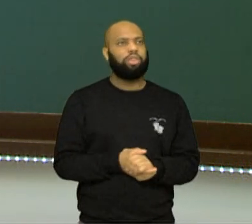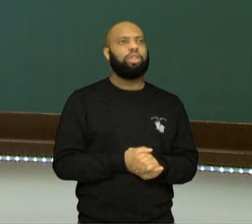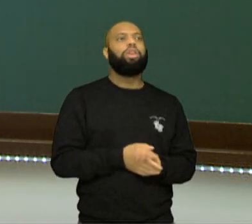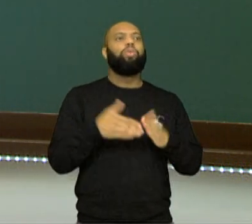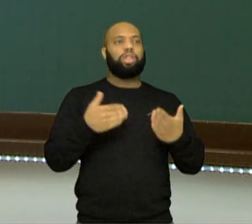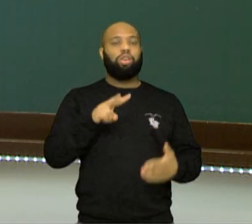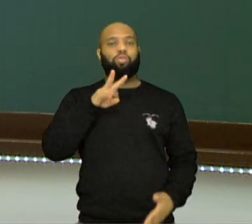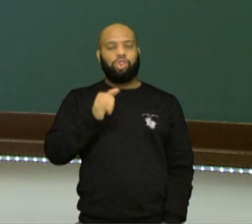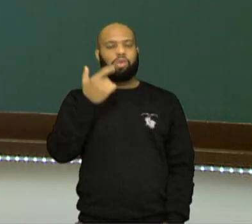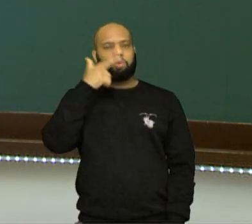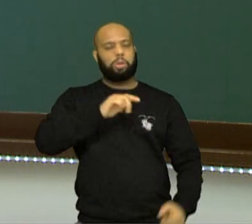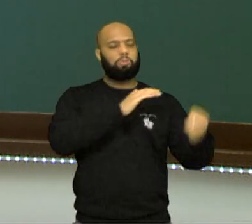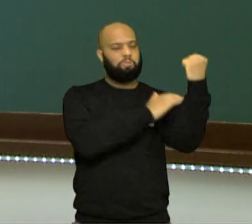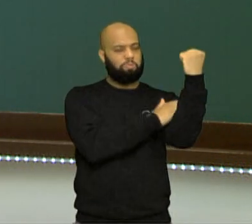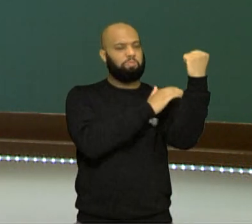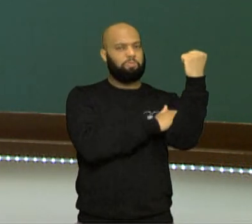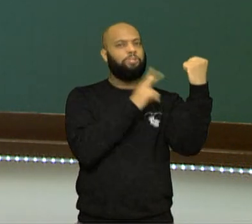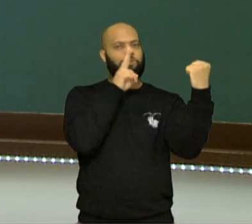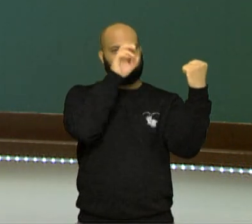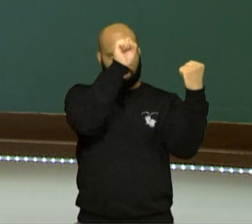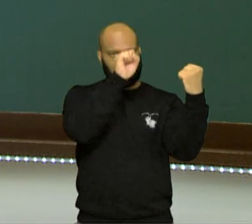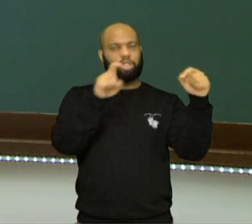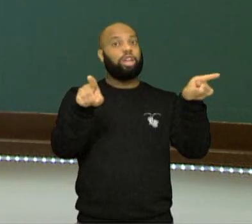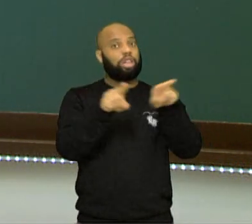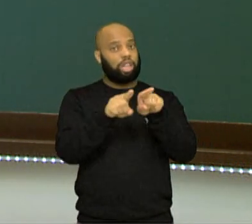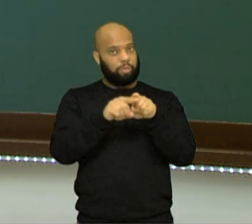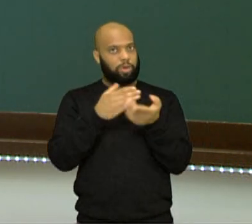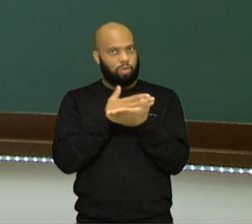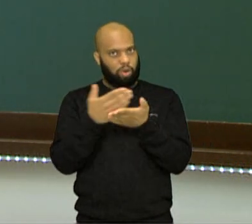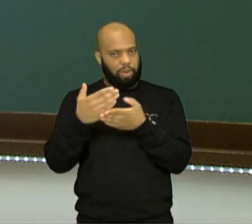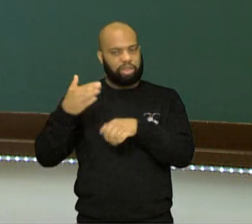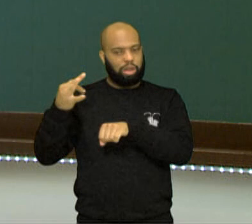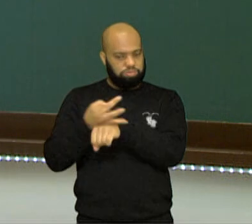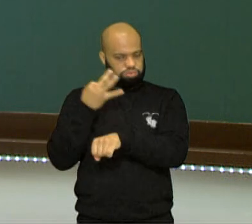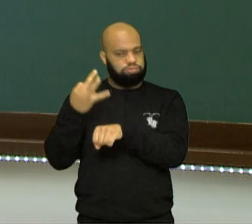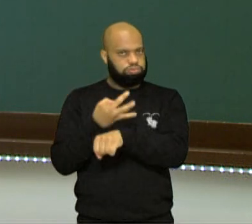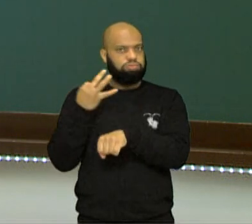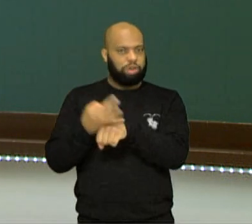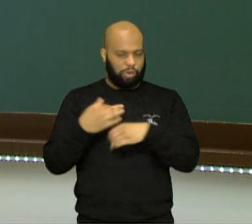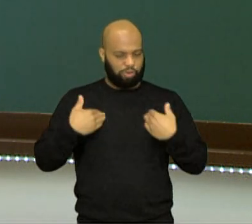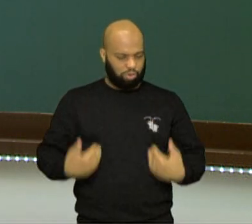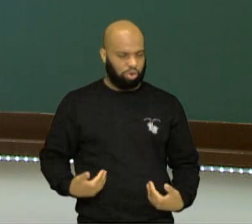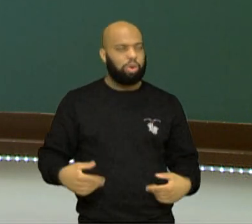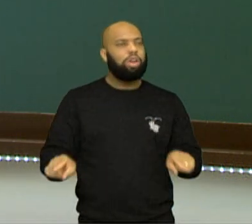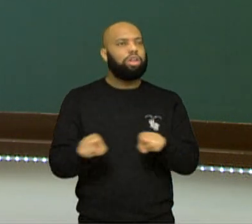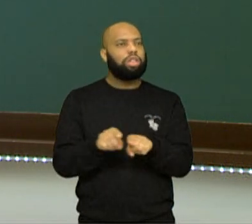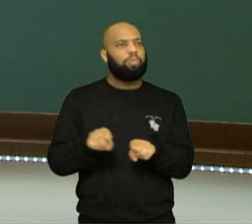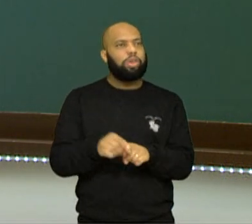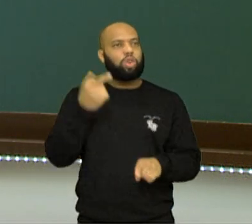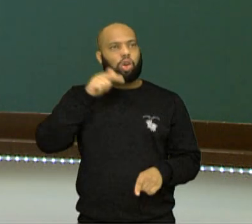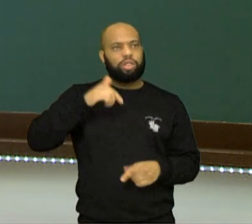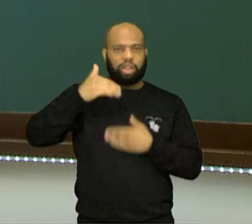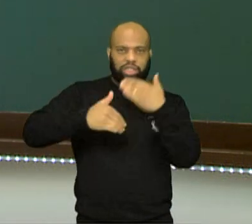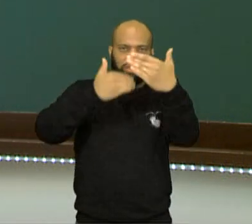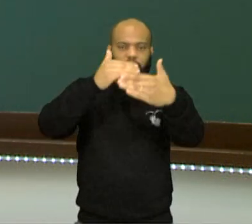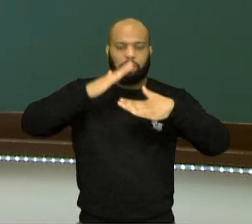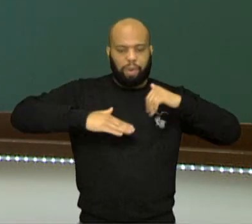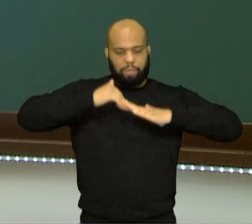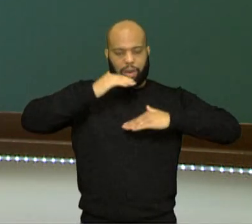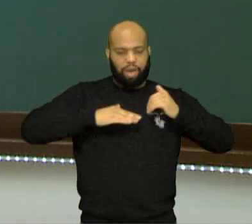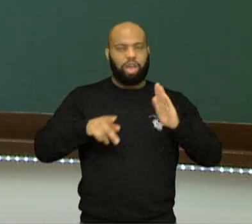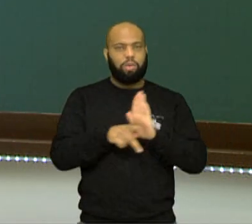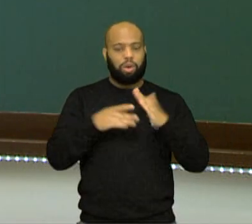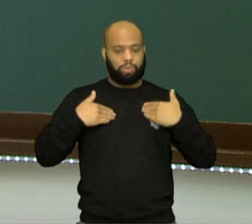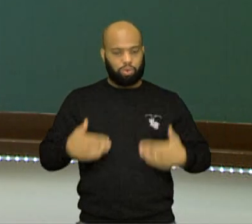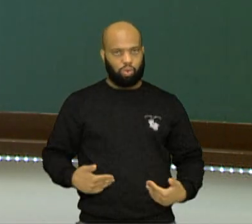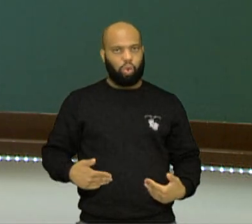Claro, eu vou ganhar na minha força muscular e na resistência, isso é uma exigência grande. Vou desenvolver habilidades motoras de